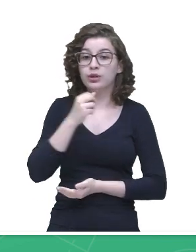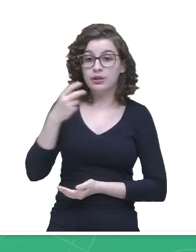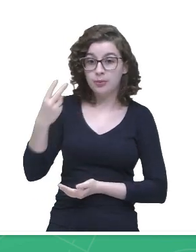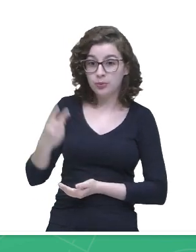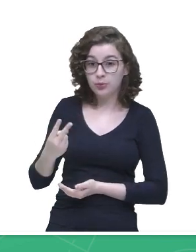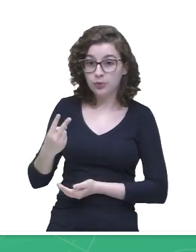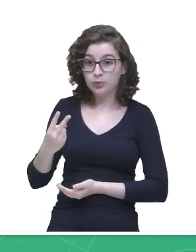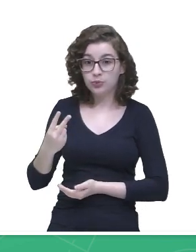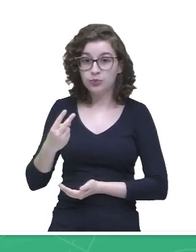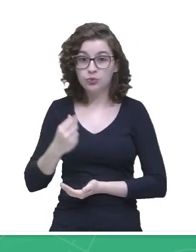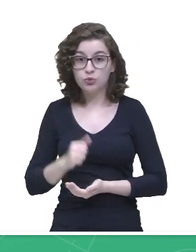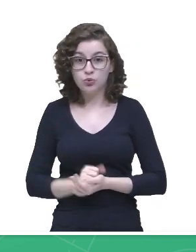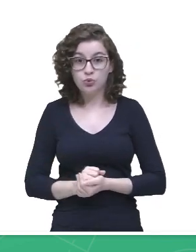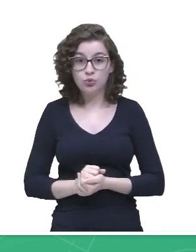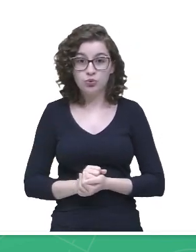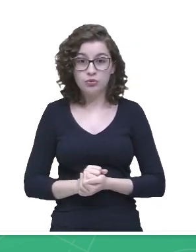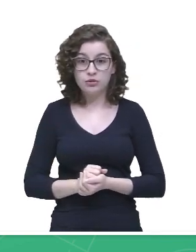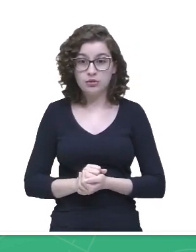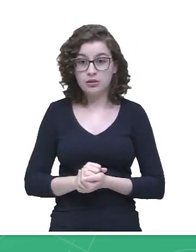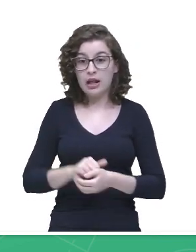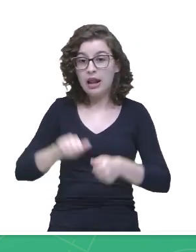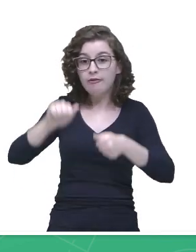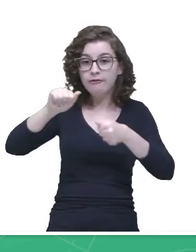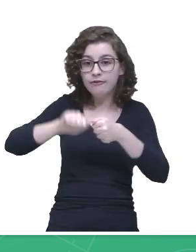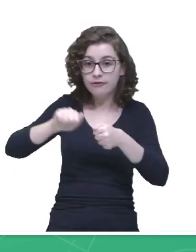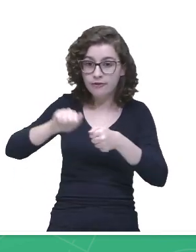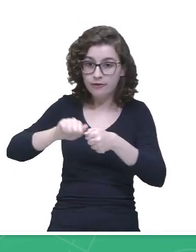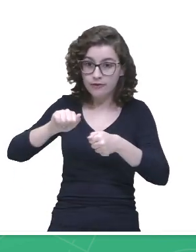fez, que é o verbo hacer, estava ali o particípio